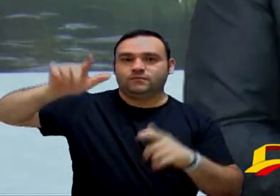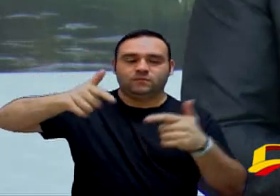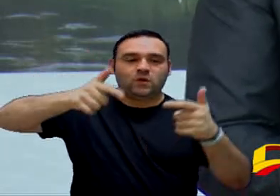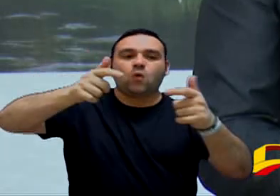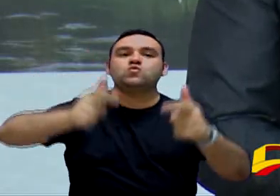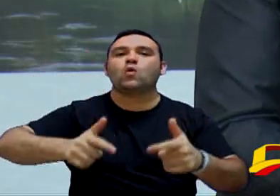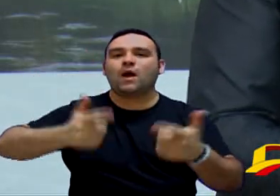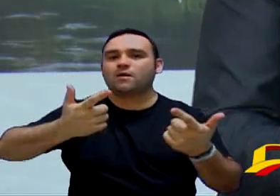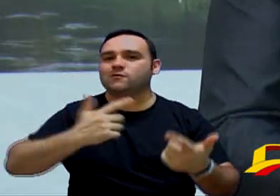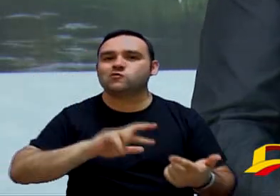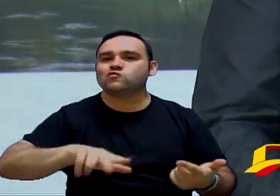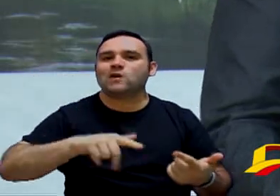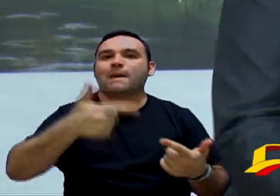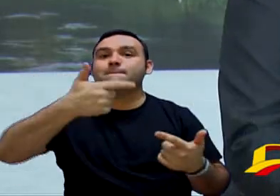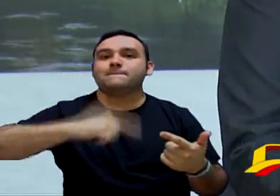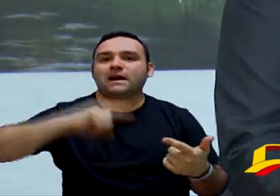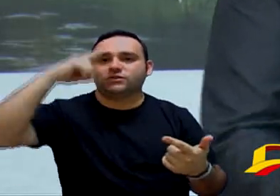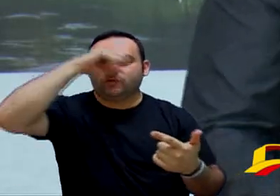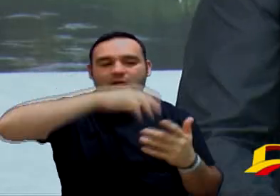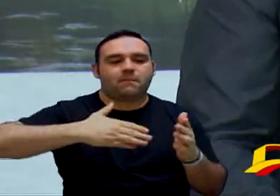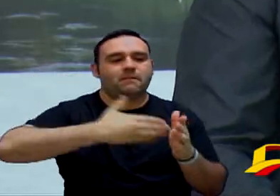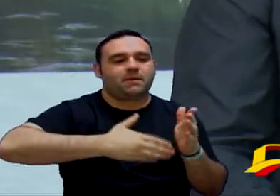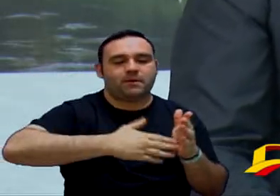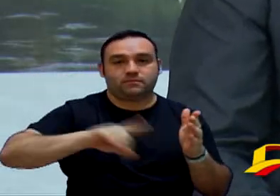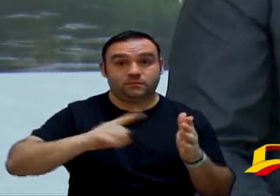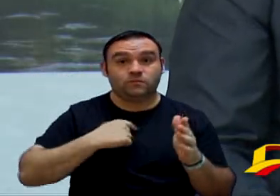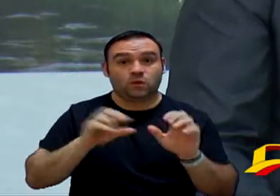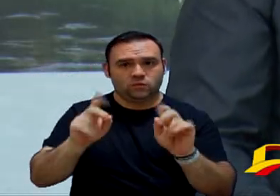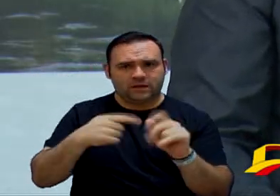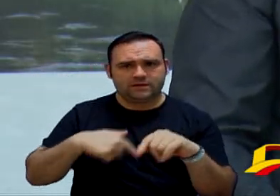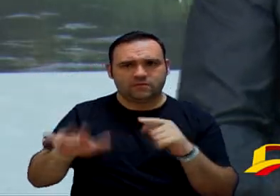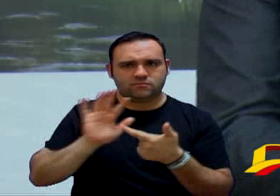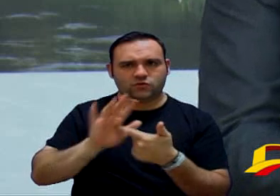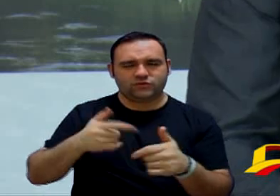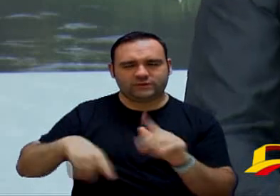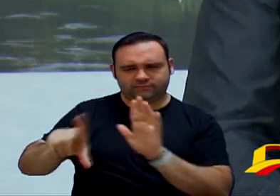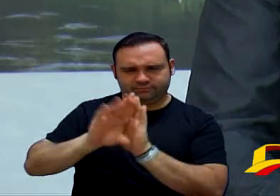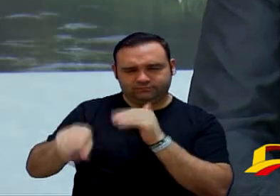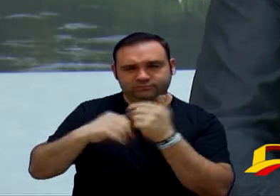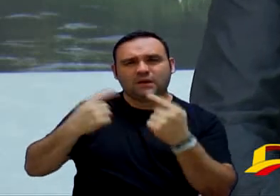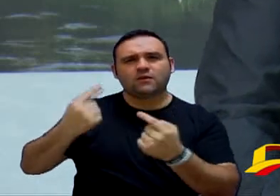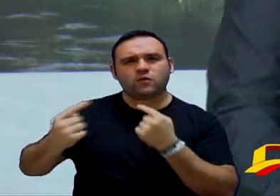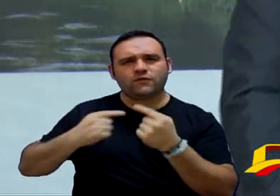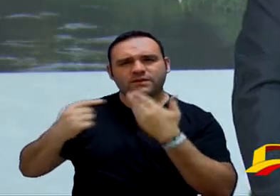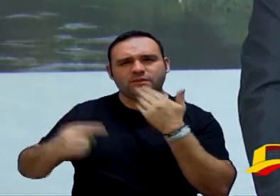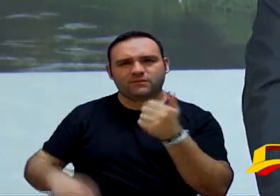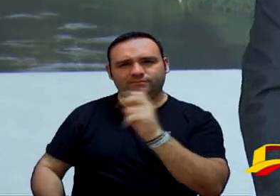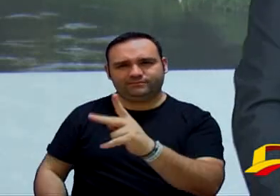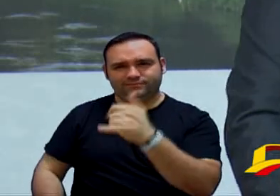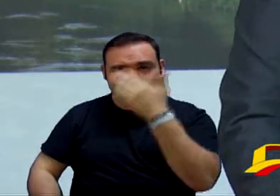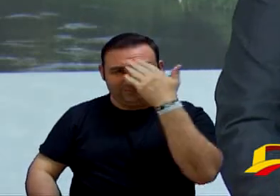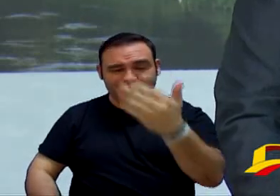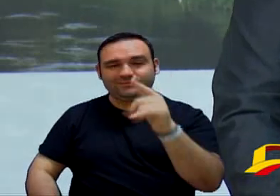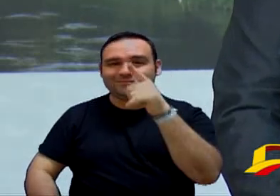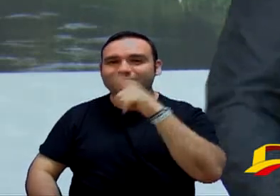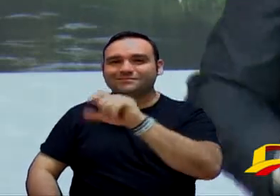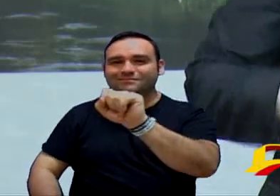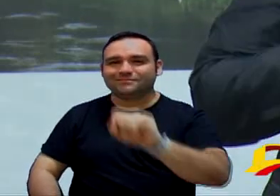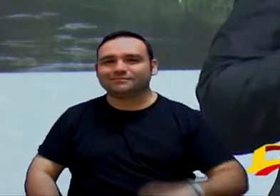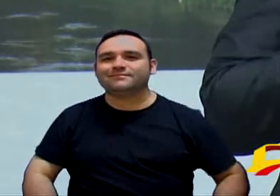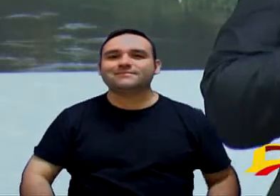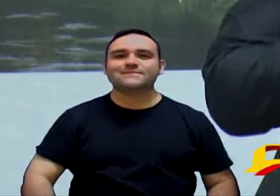a gente não tá trazendo mais dificuldade eu vou apresentar depois a gente discurso Obrigado Vereador Luiz